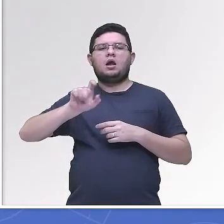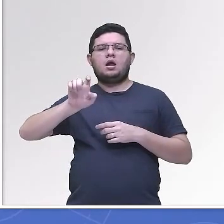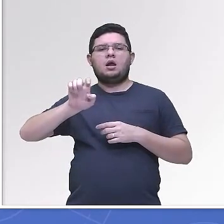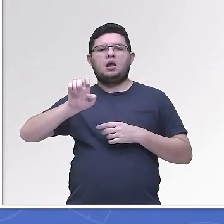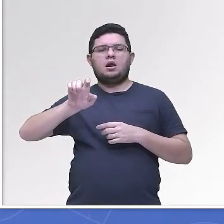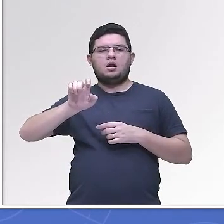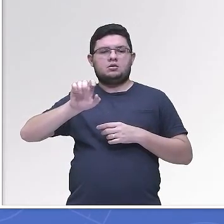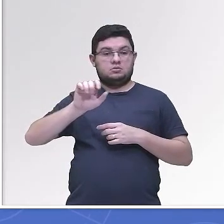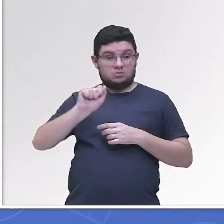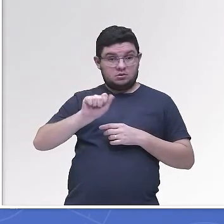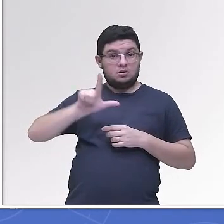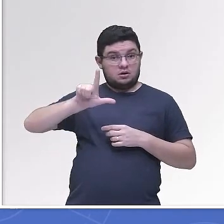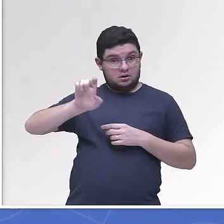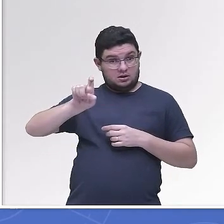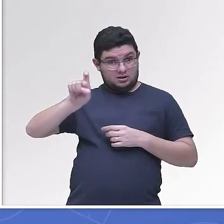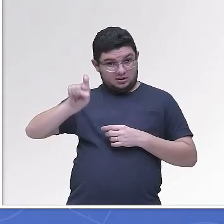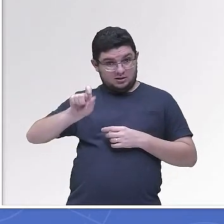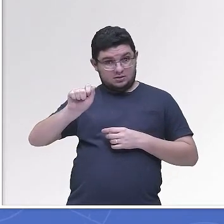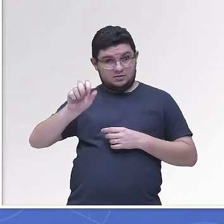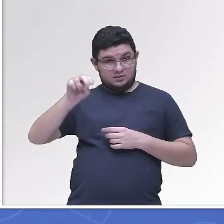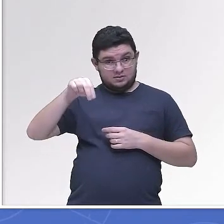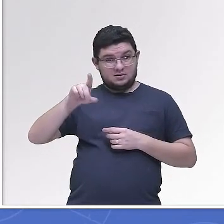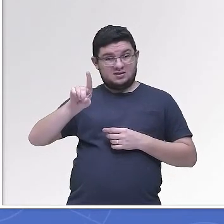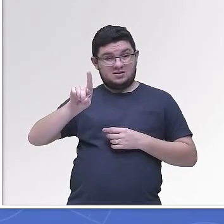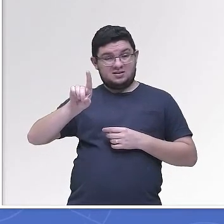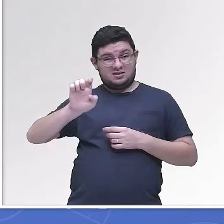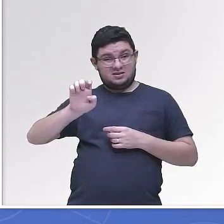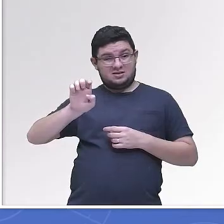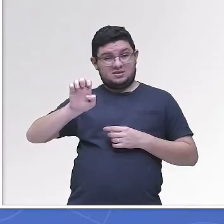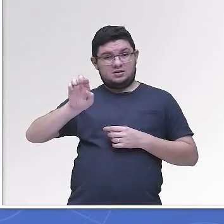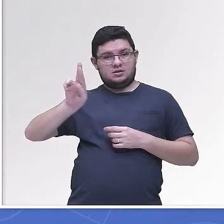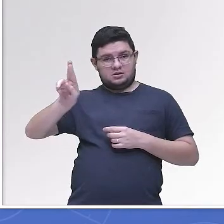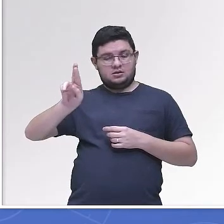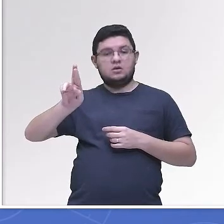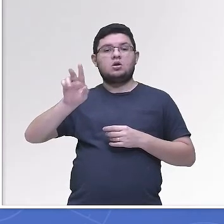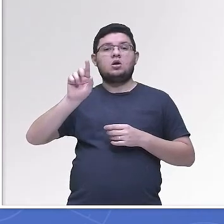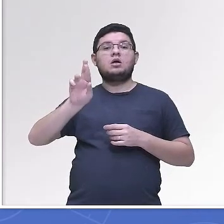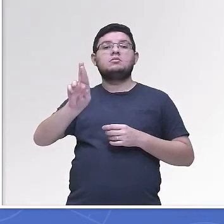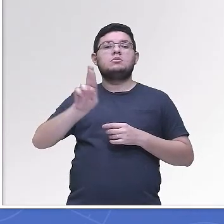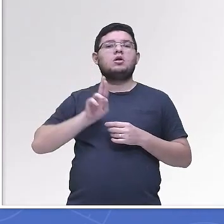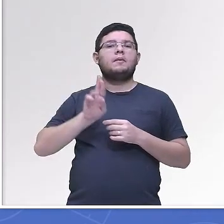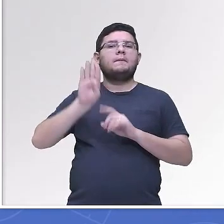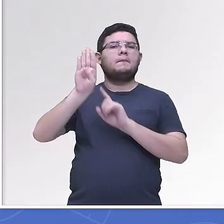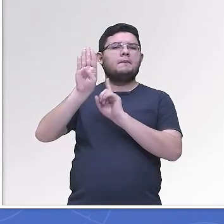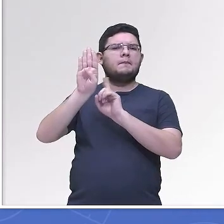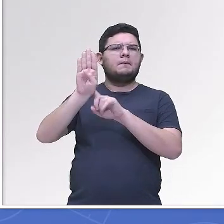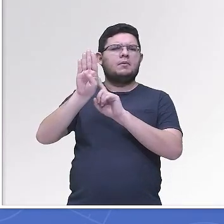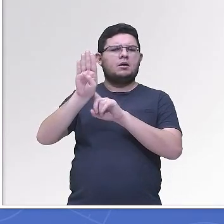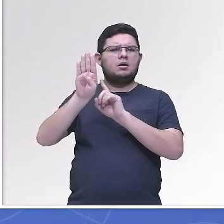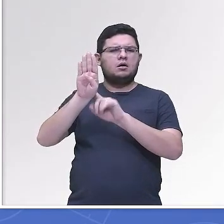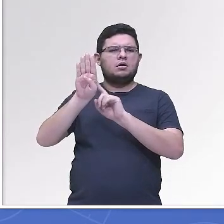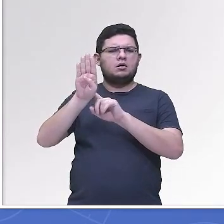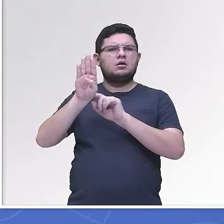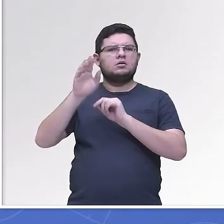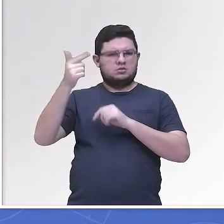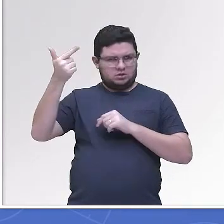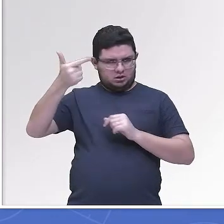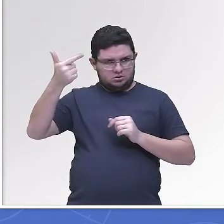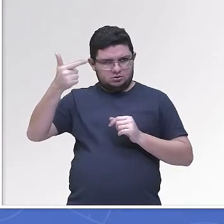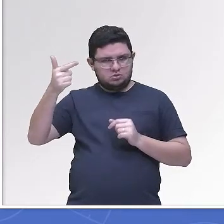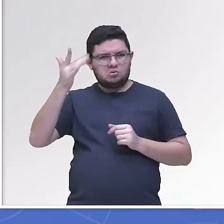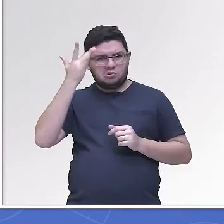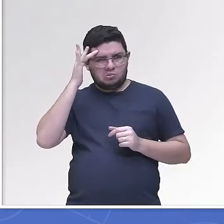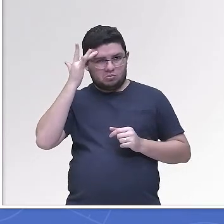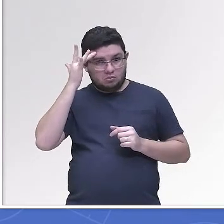Alexander, na verdade, ele está dizendo que é a letra B. Então, eu entendo que ele está falando da segunda